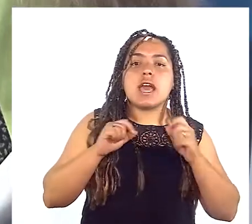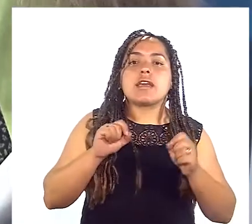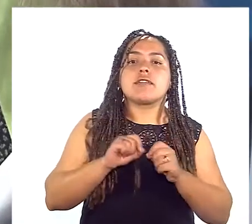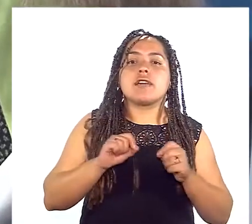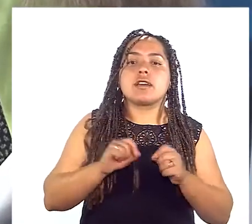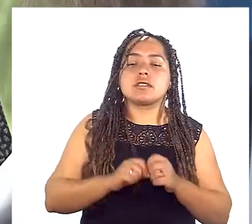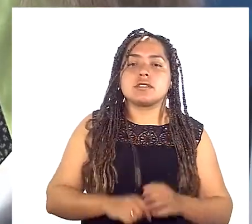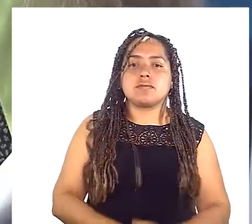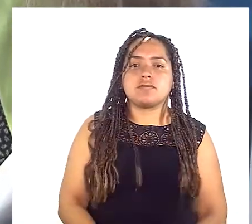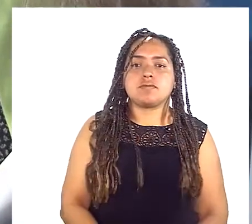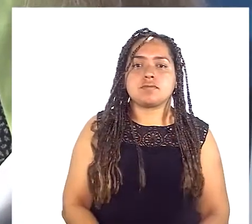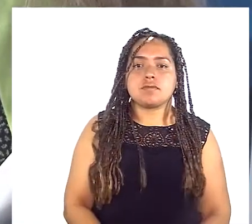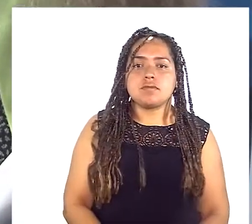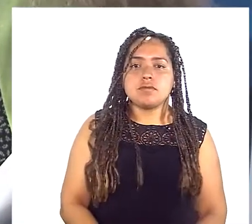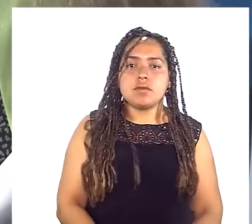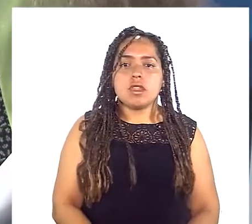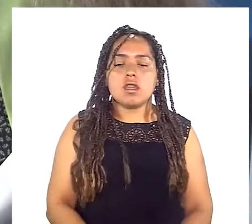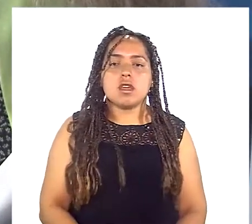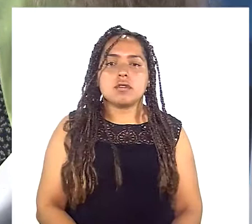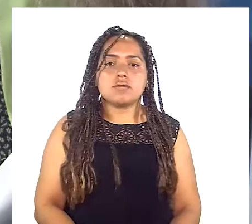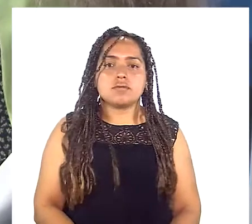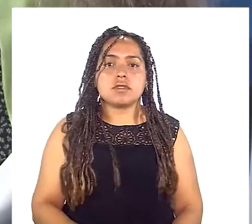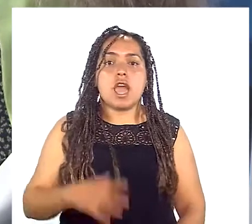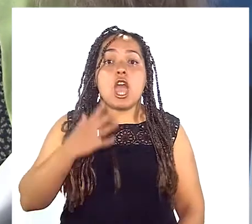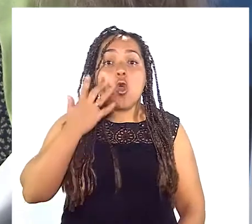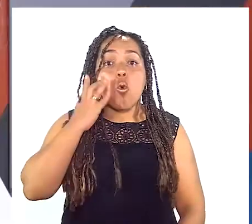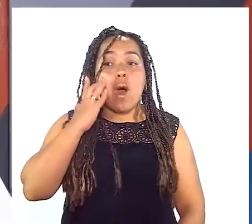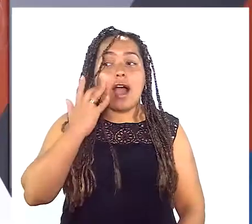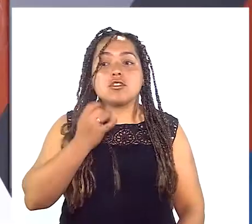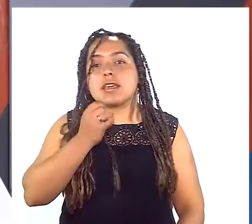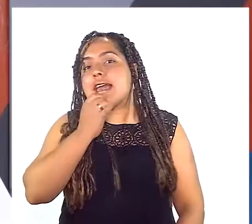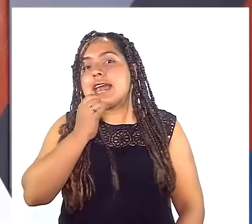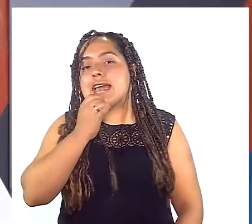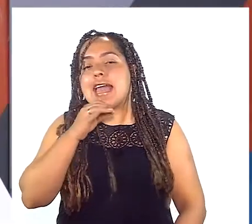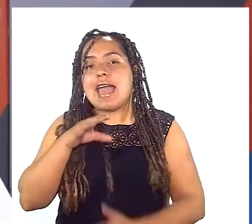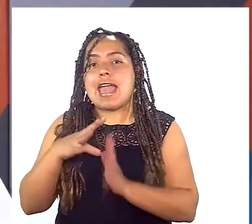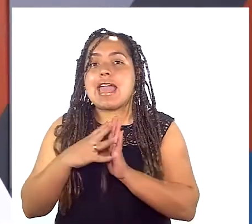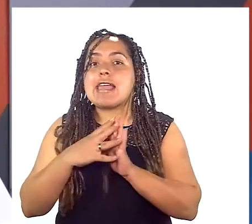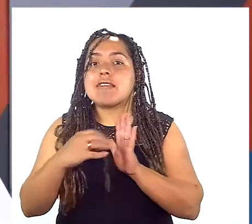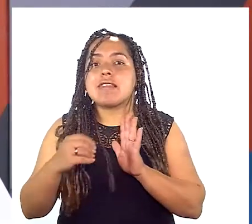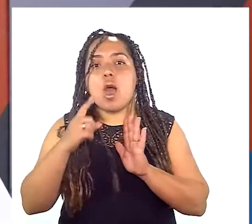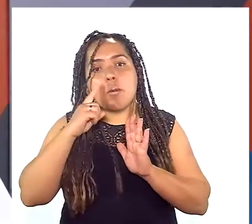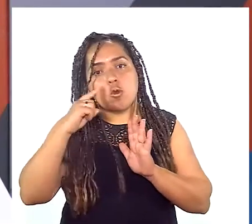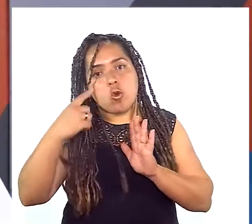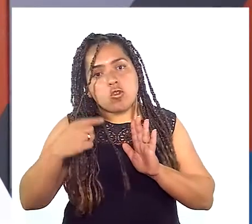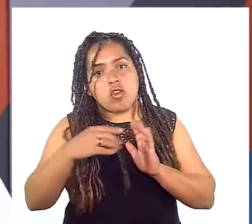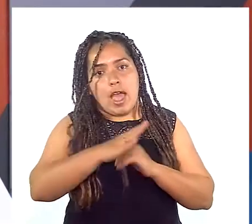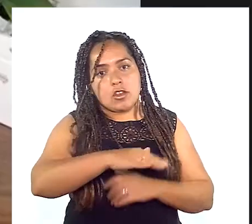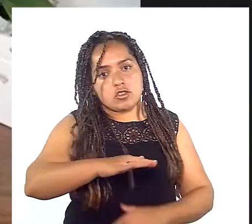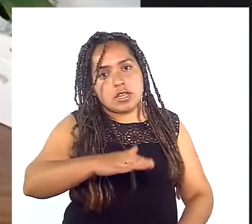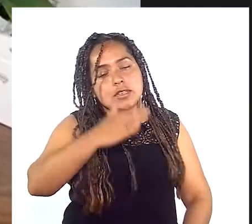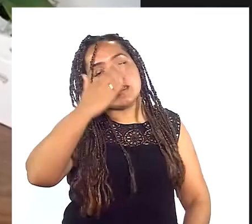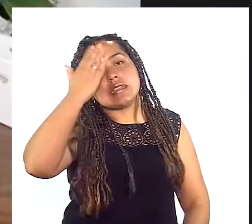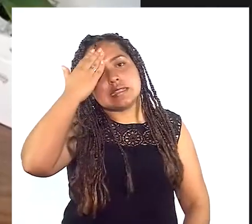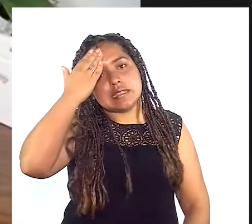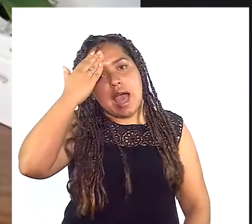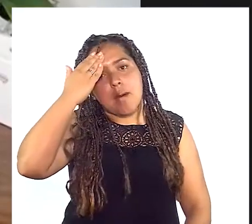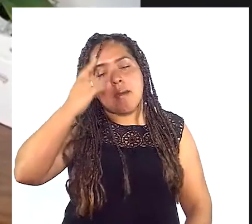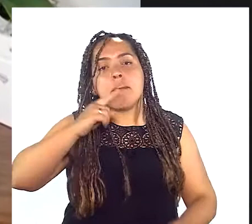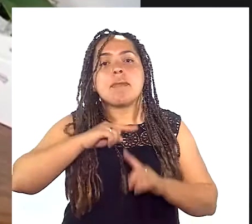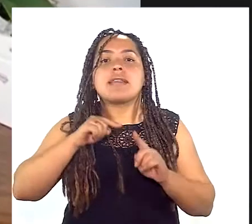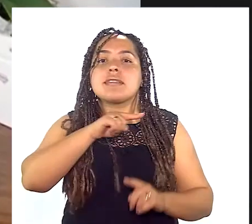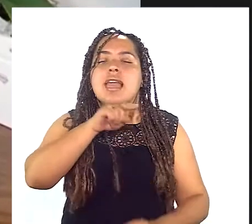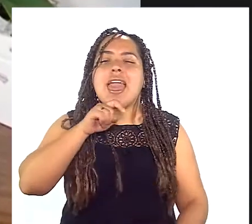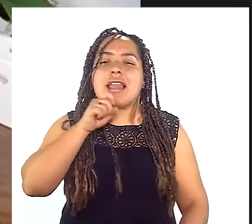quer fazer ou não consegue. O que mais que a gente pode fazer, doutora? Eu acho que são exemplos do dia a dia, né? Começa até com a gente. As crianças,